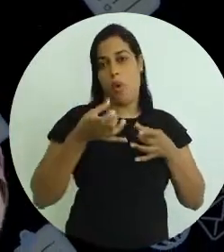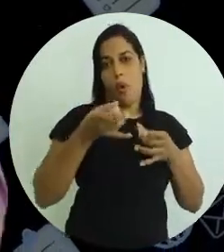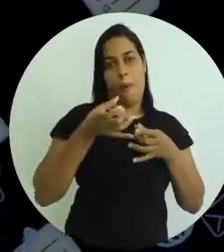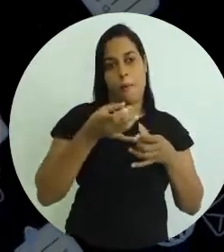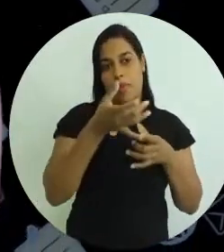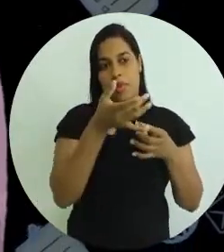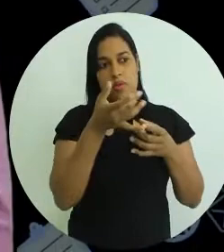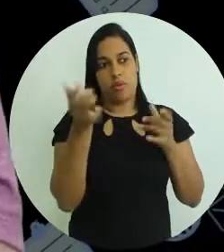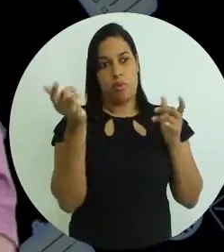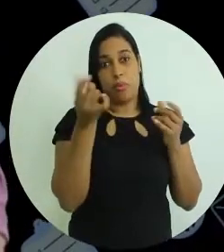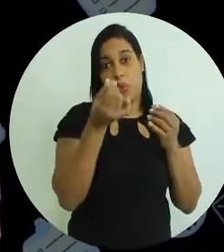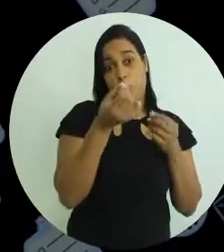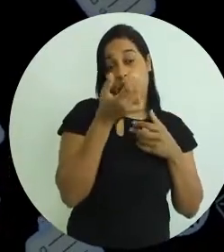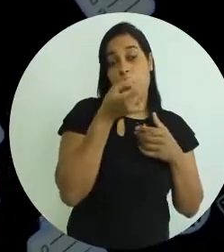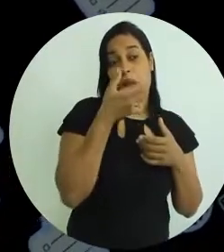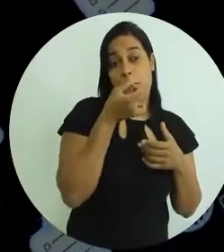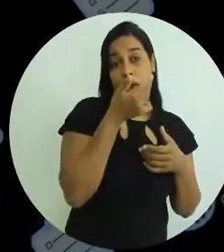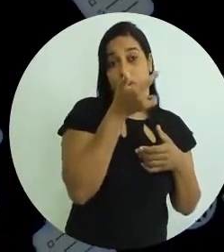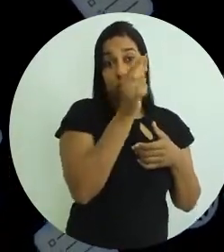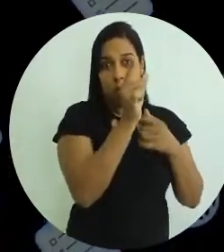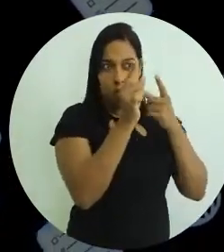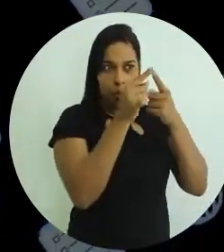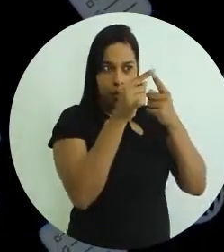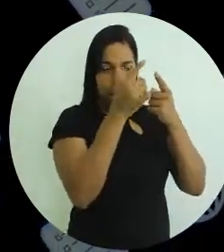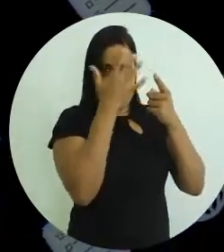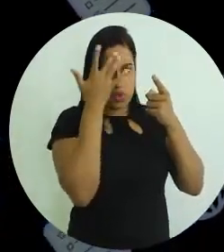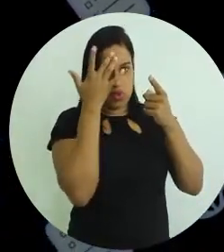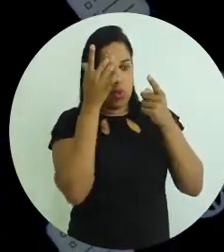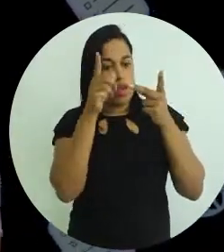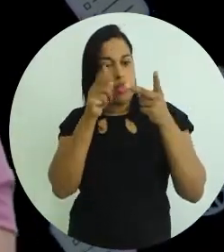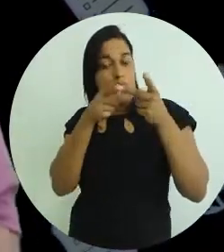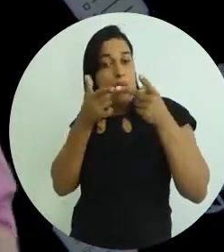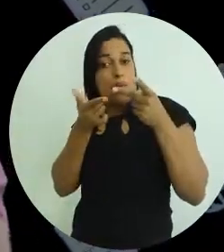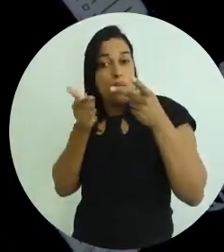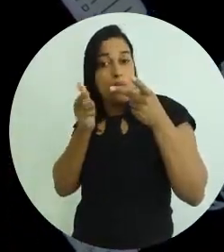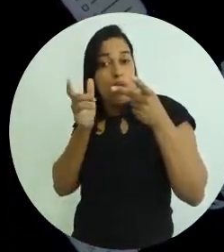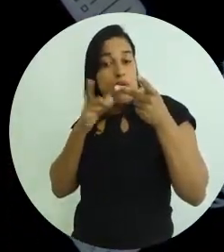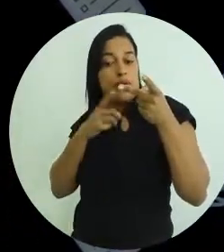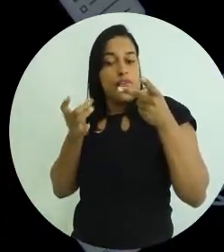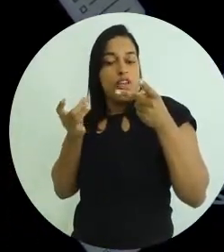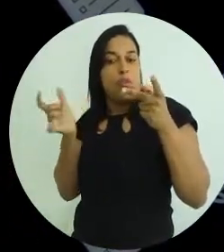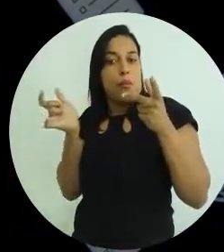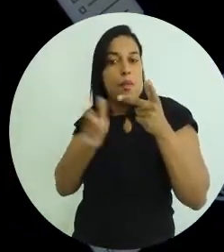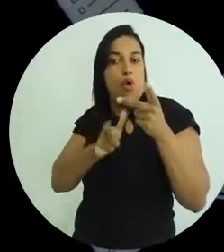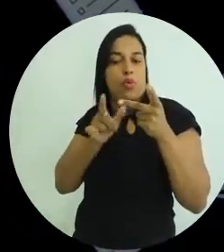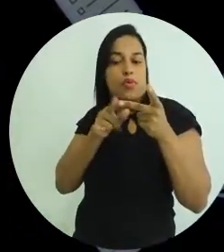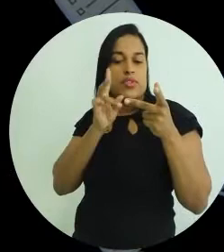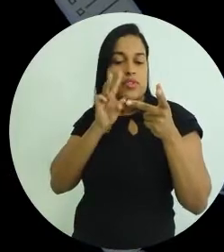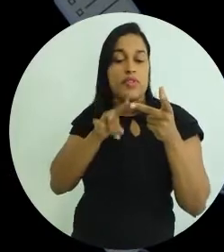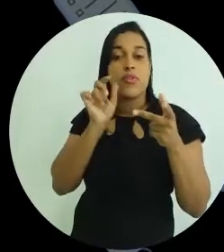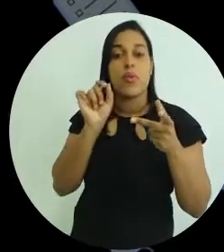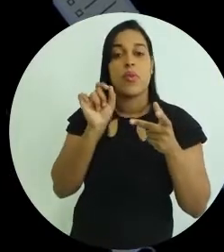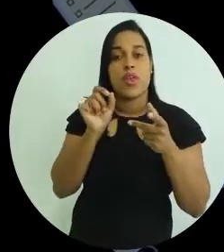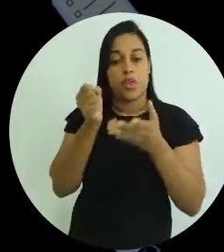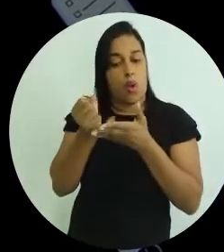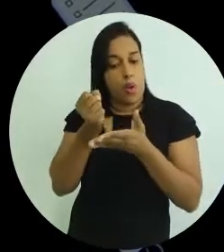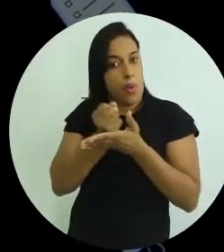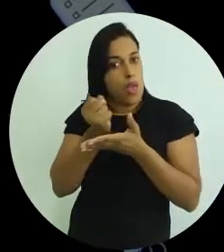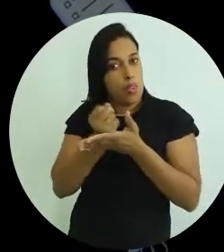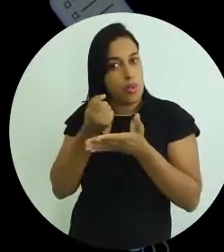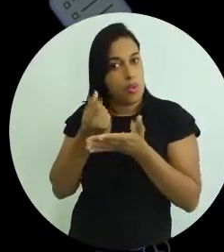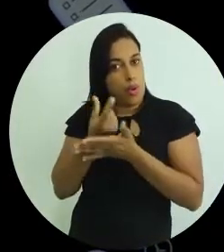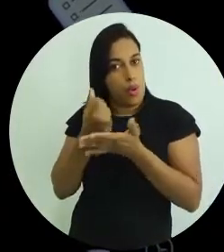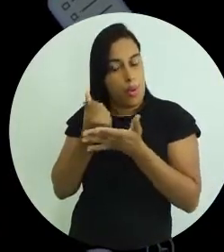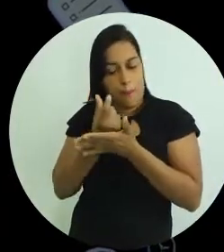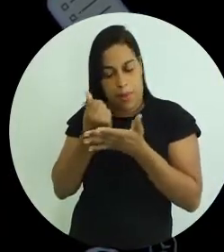A e comprando pouco remédio do fabricante B. Como é que você vai saber disso? Você vai ter que olhar todas as suas notas de compras? Ah, não,